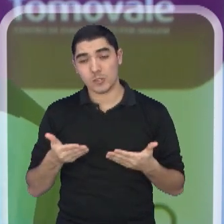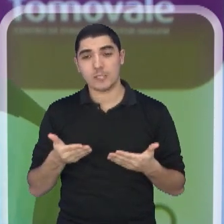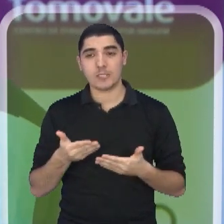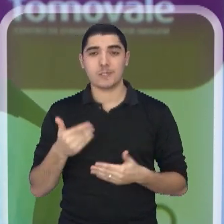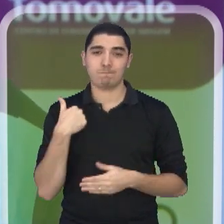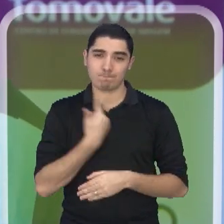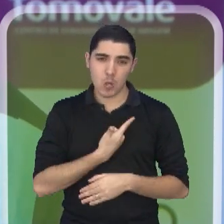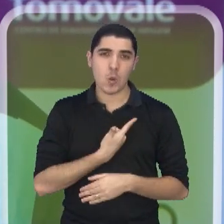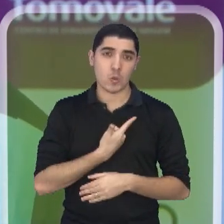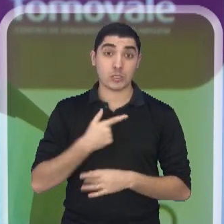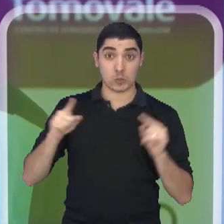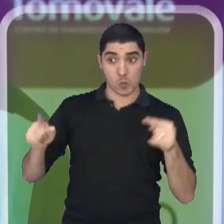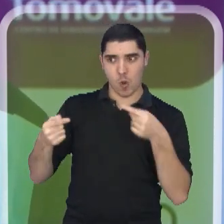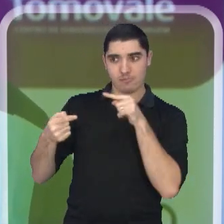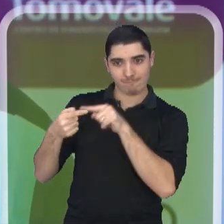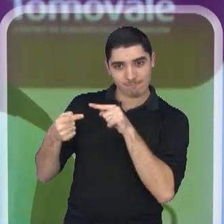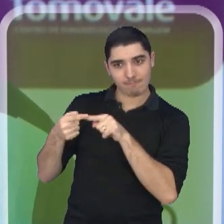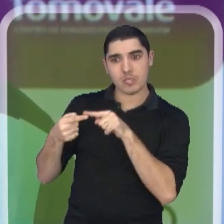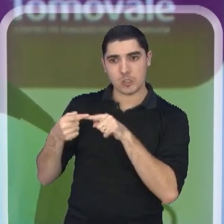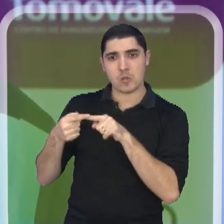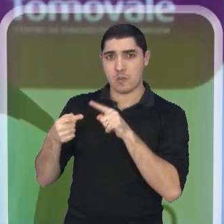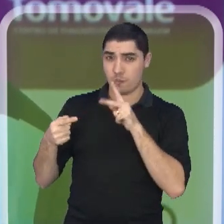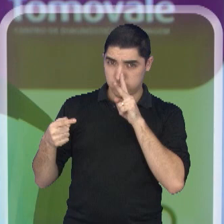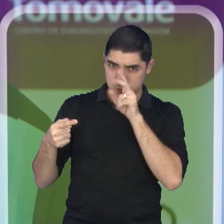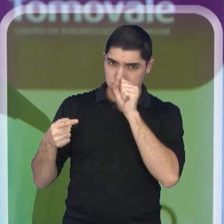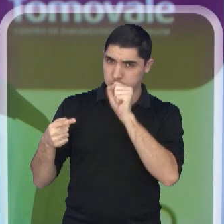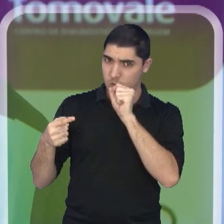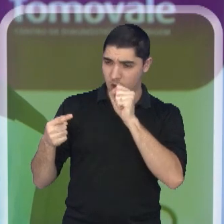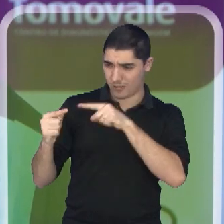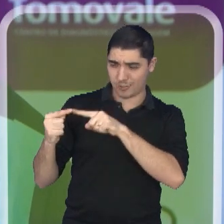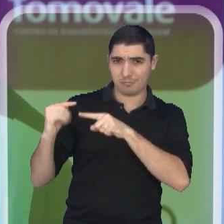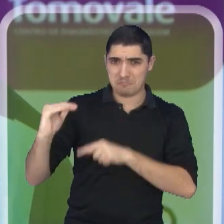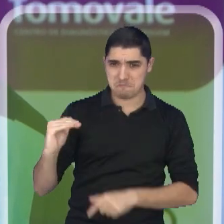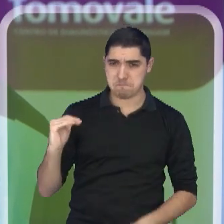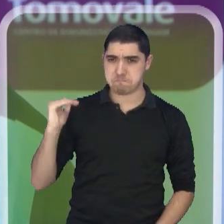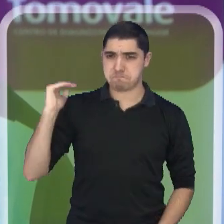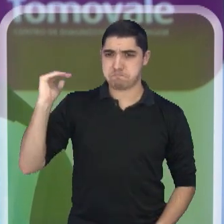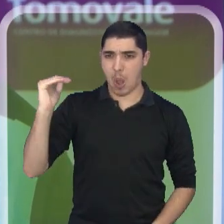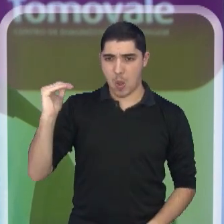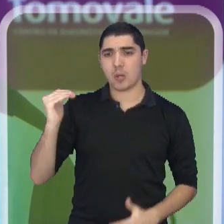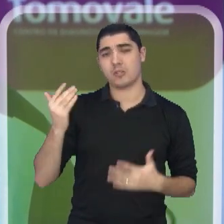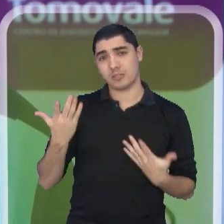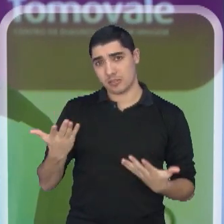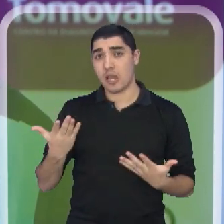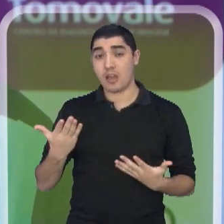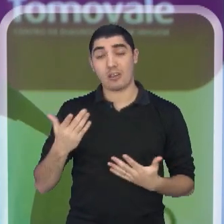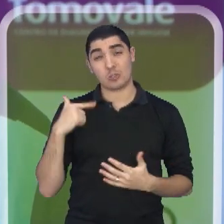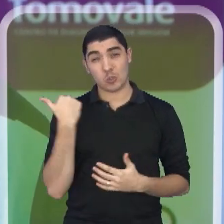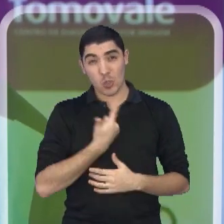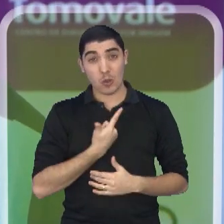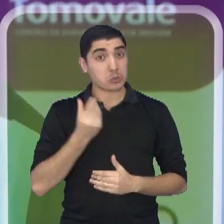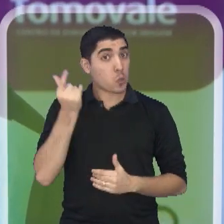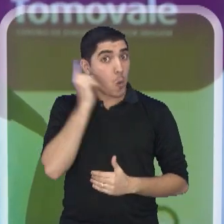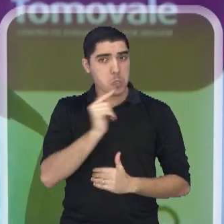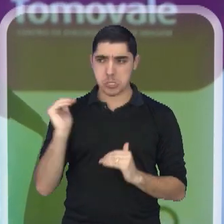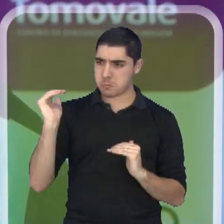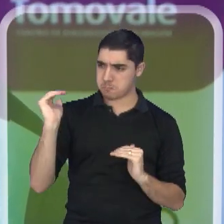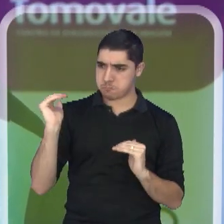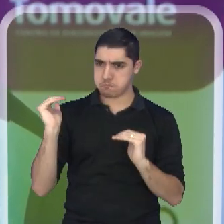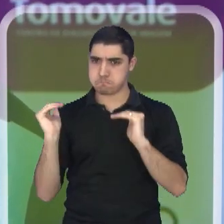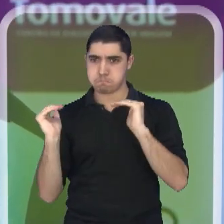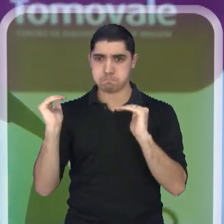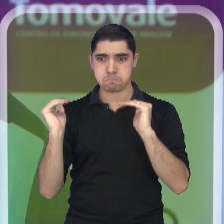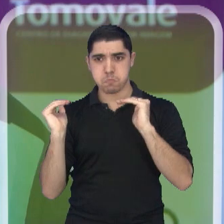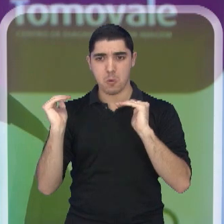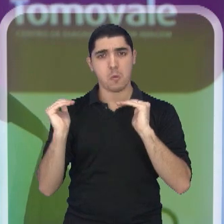mesmo jogando contra uma equipe tão poderosa como é o Santos, e você poder jogar de igual para igual em